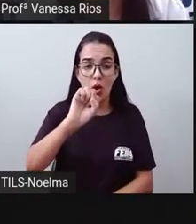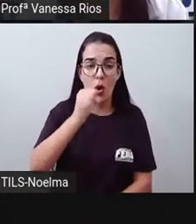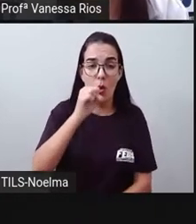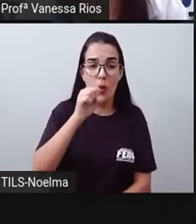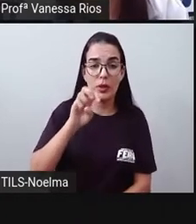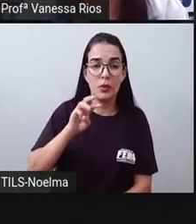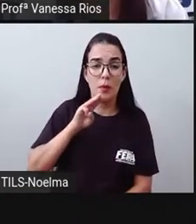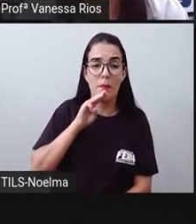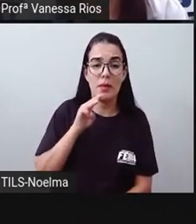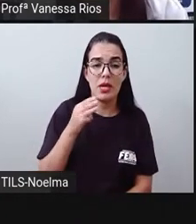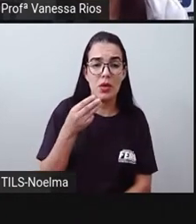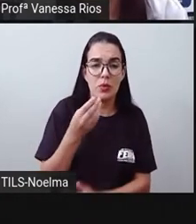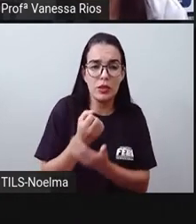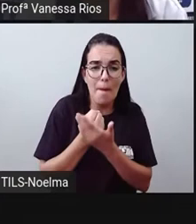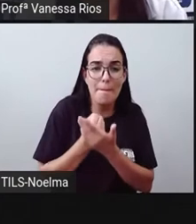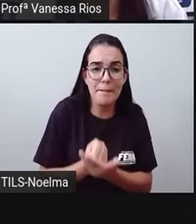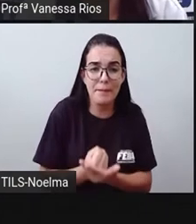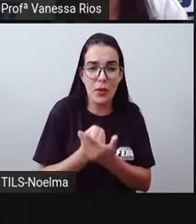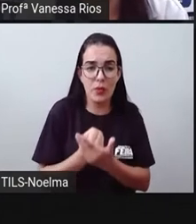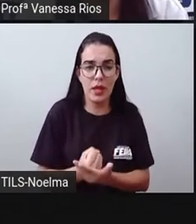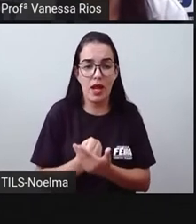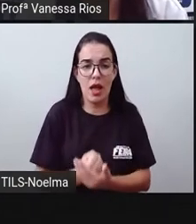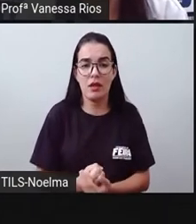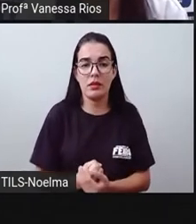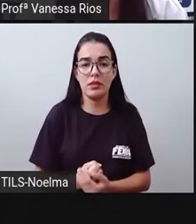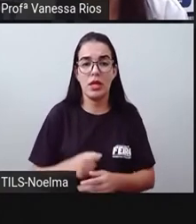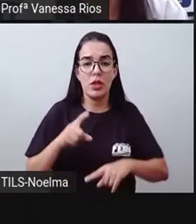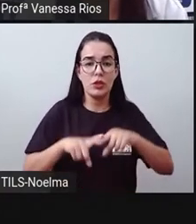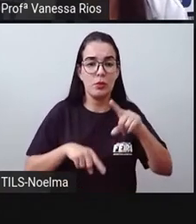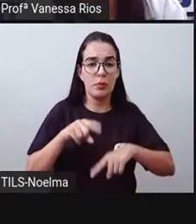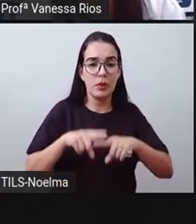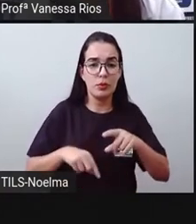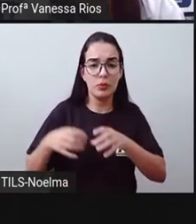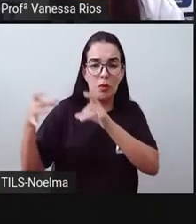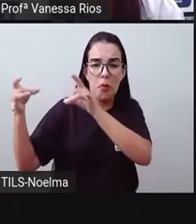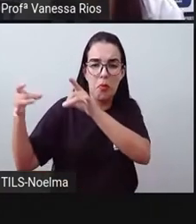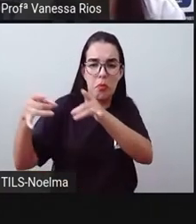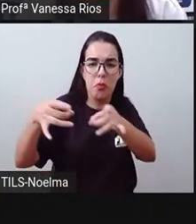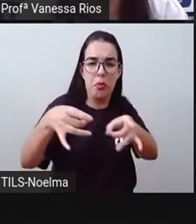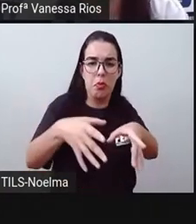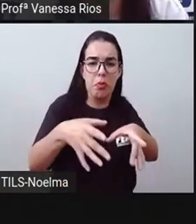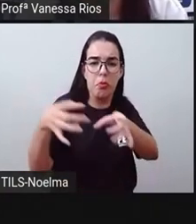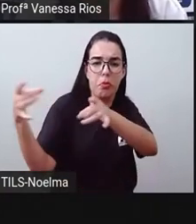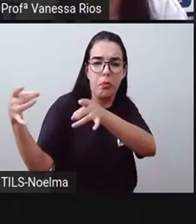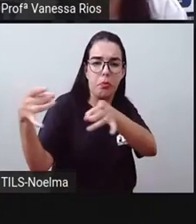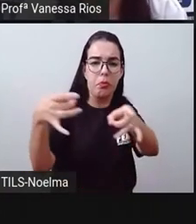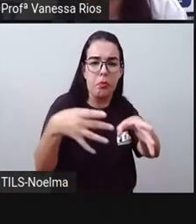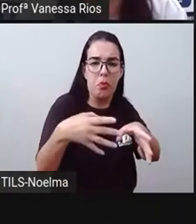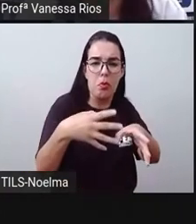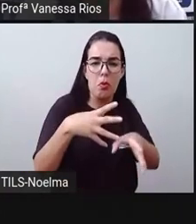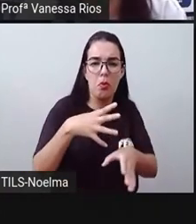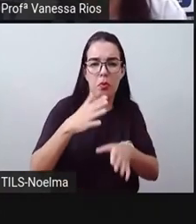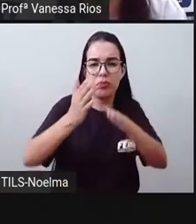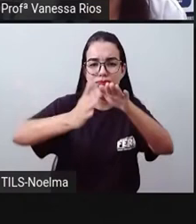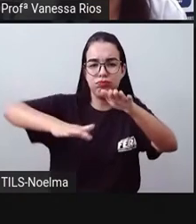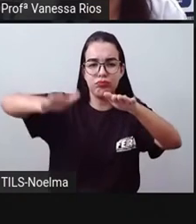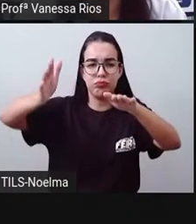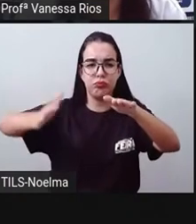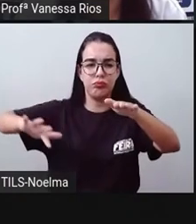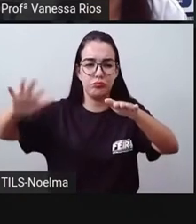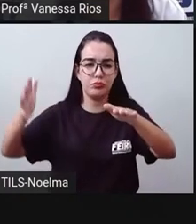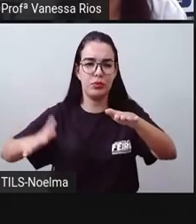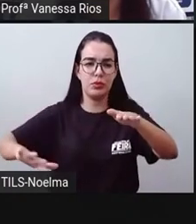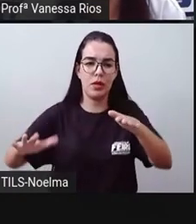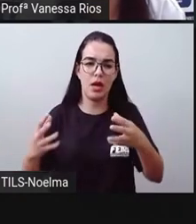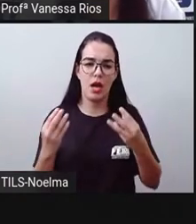de pesquisadores da Universidade da Geórgia, o equivalente ao despejo nos mares do conteúdo de